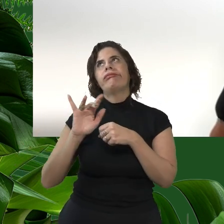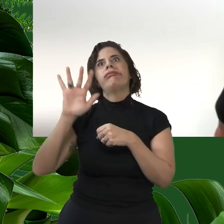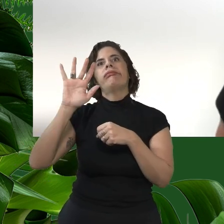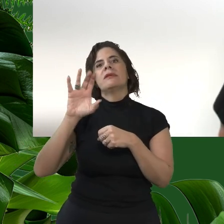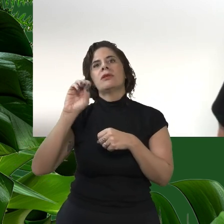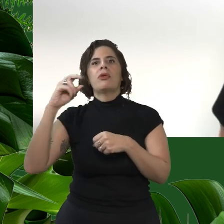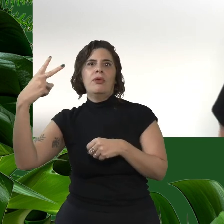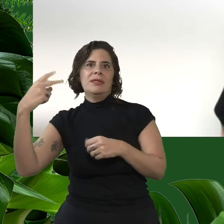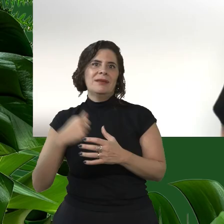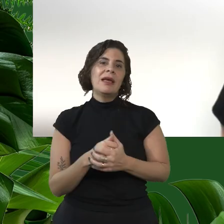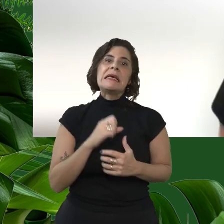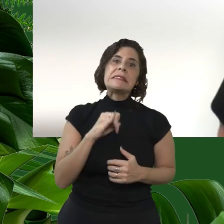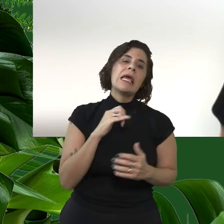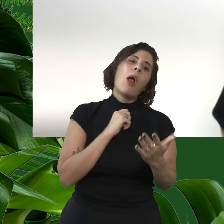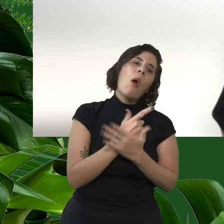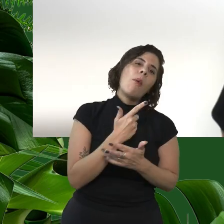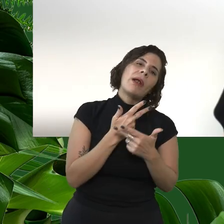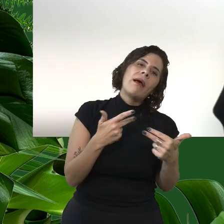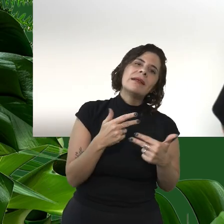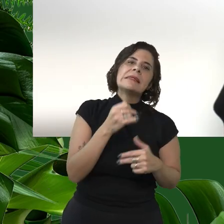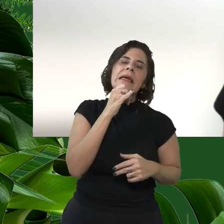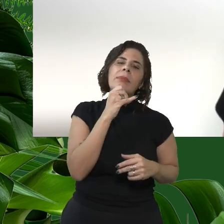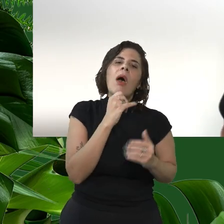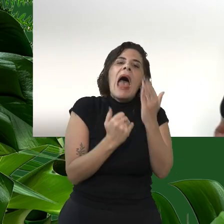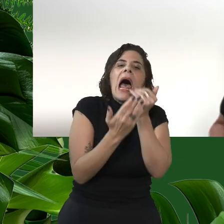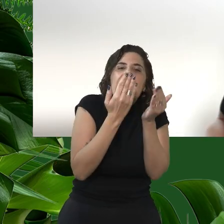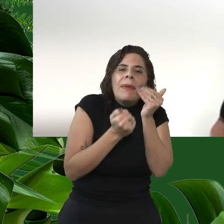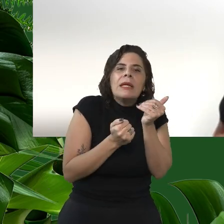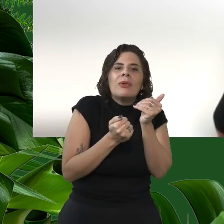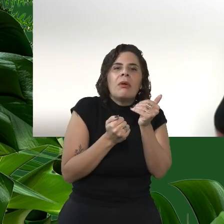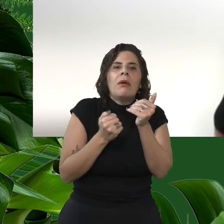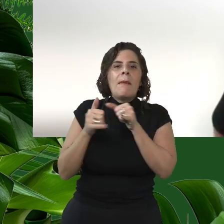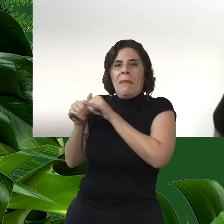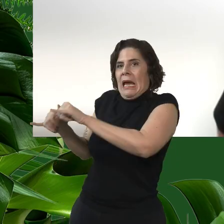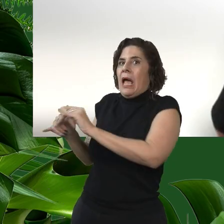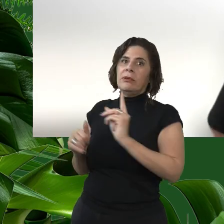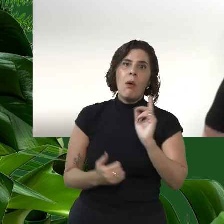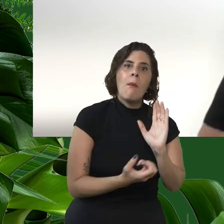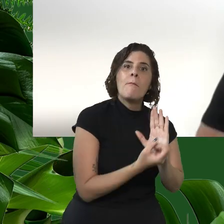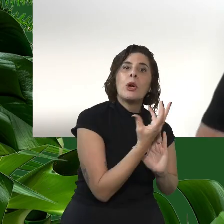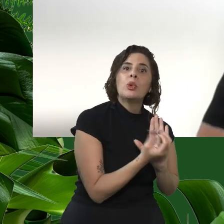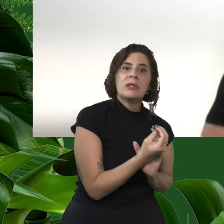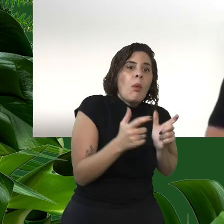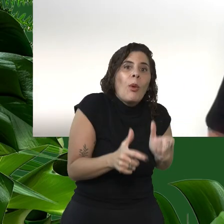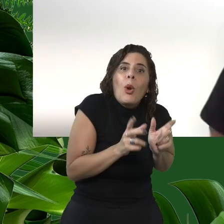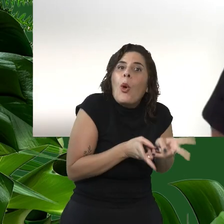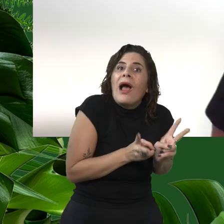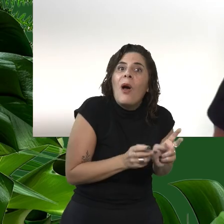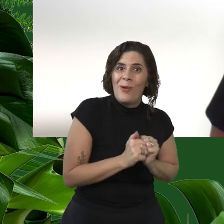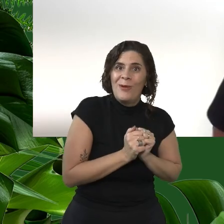localmente, a gente também reduz as emissões, porque boa parte das emissões